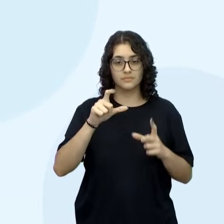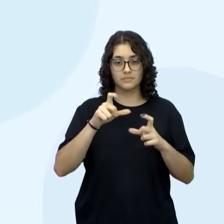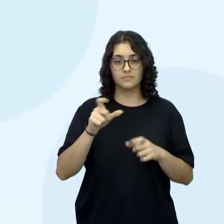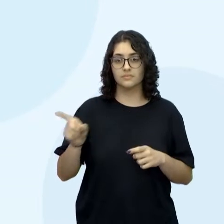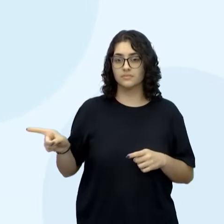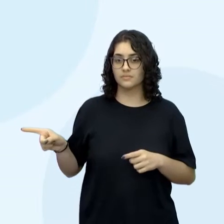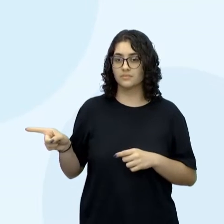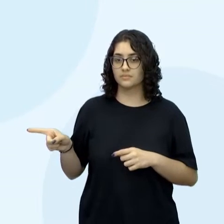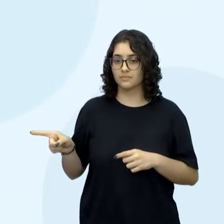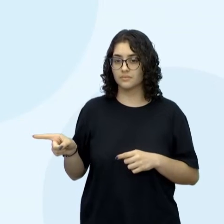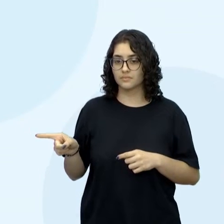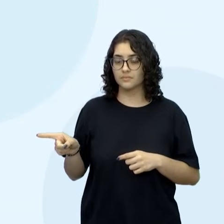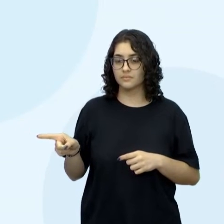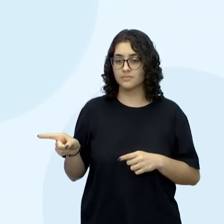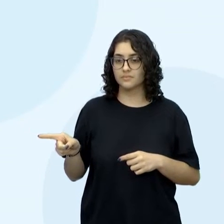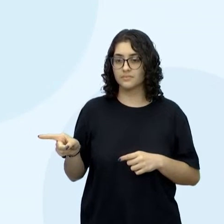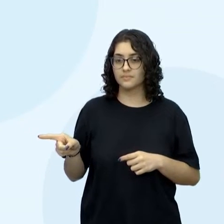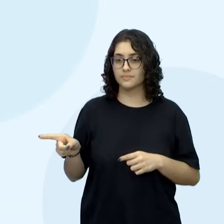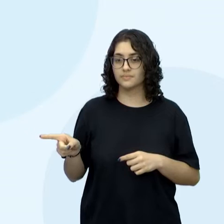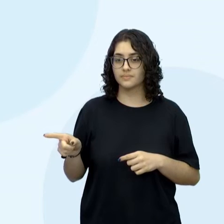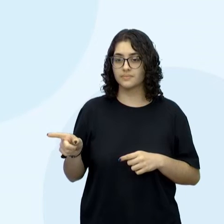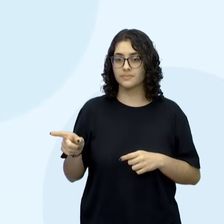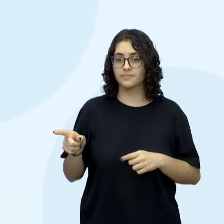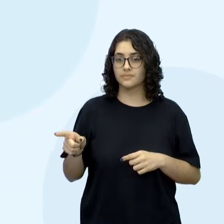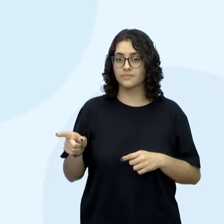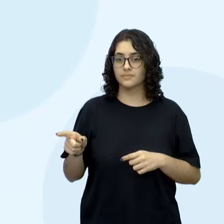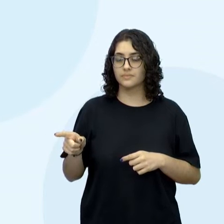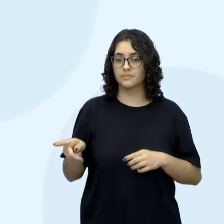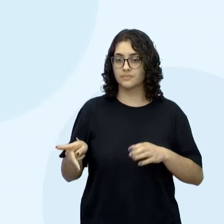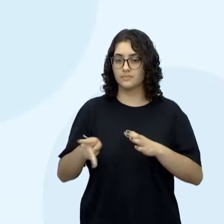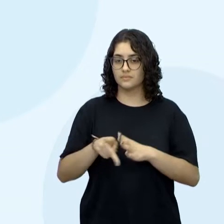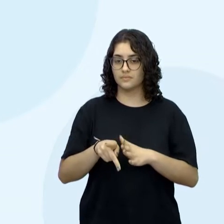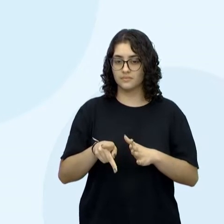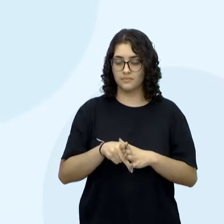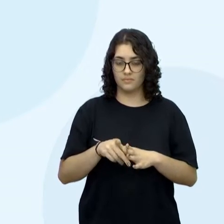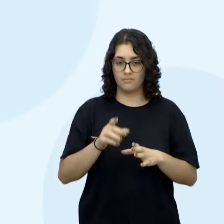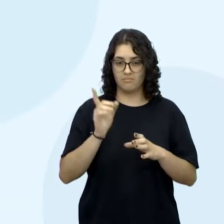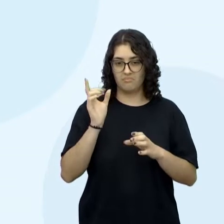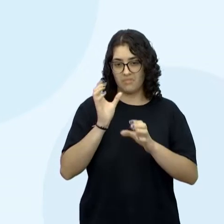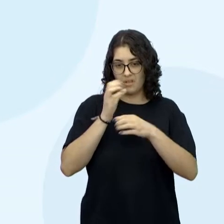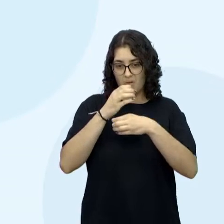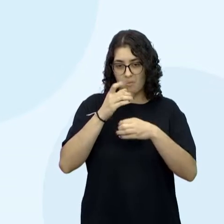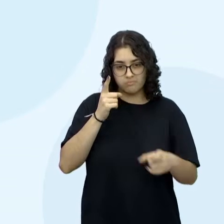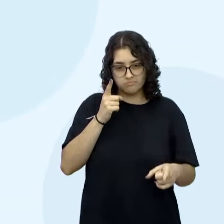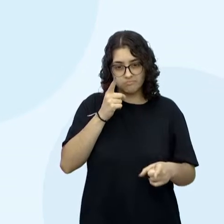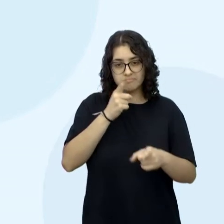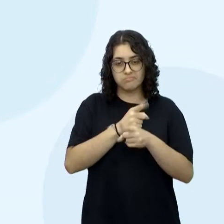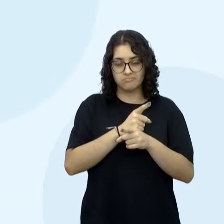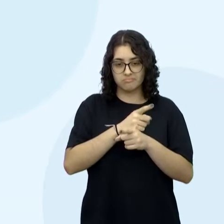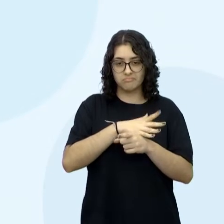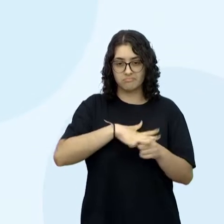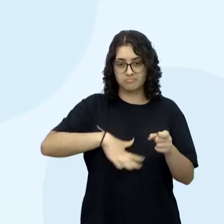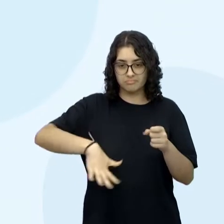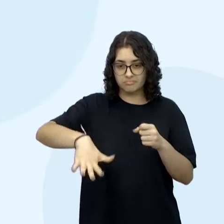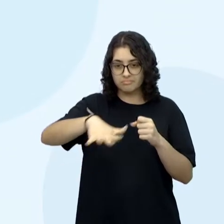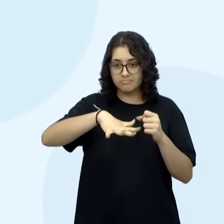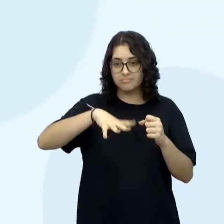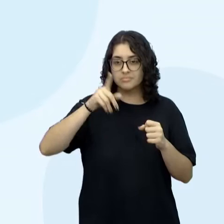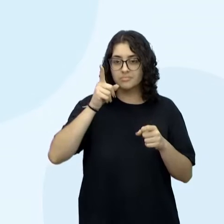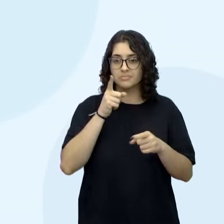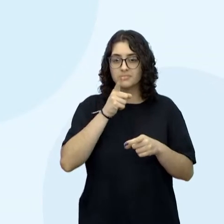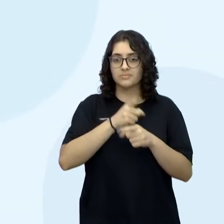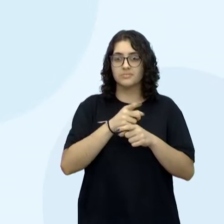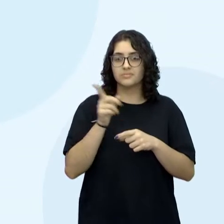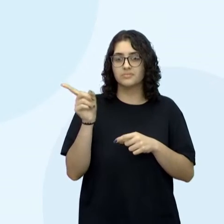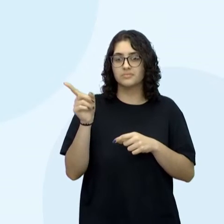aí de algum sítio arqueológico aí que foi encontrado e aí encontrou aí um exemplar,